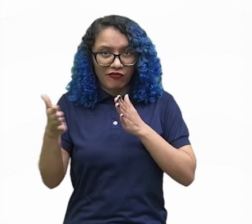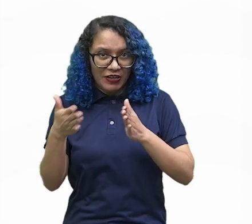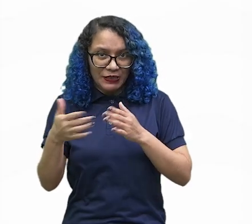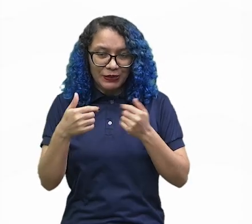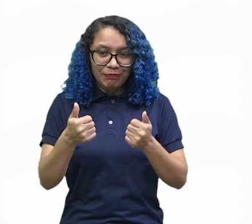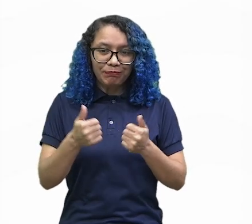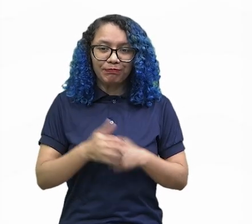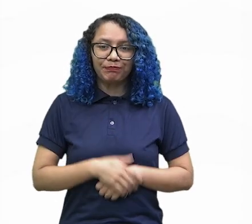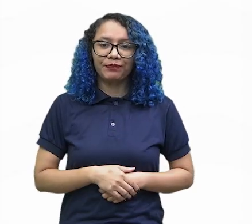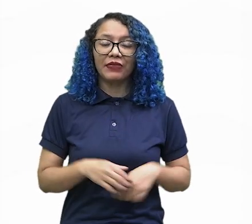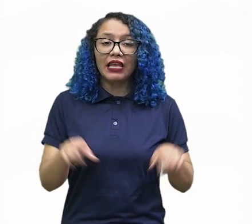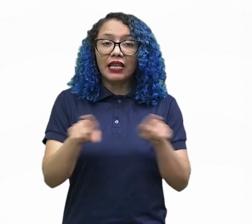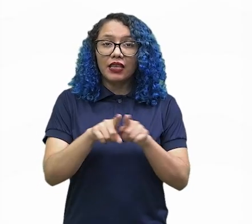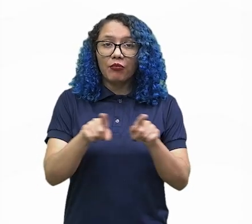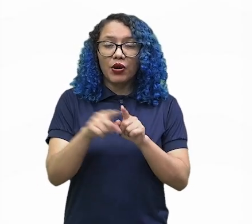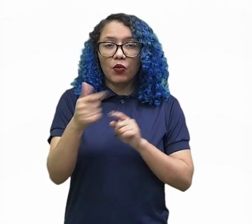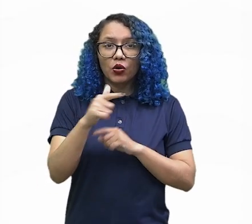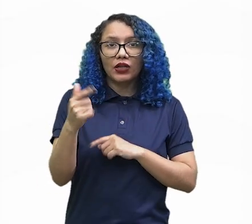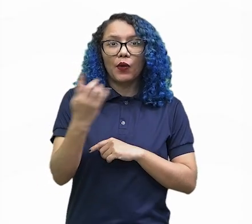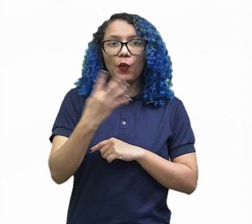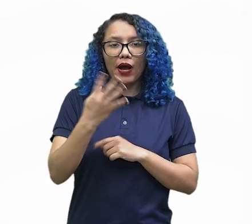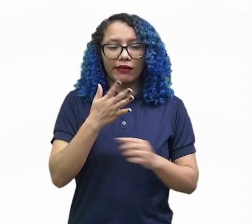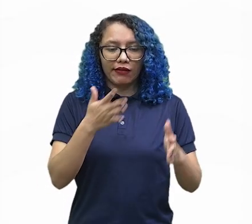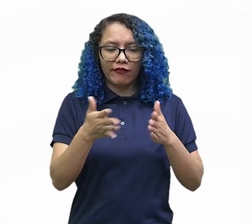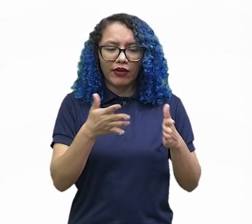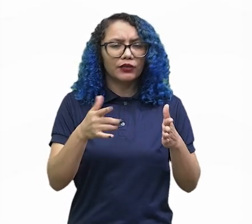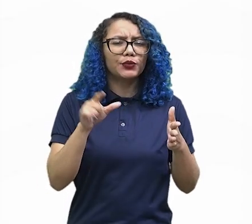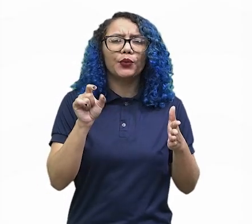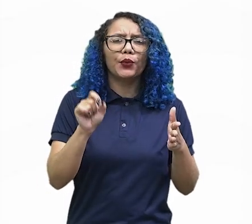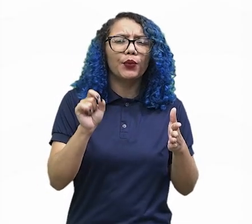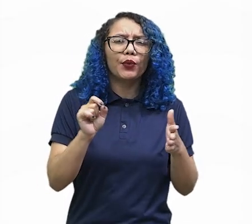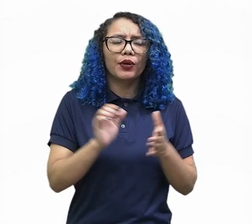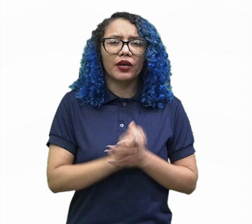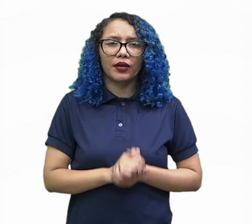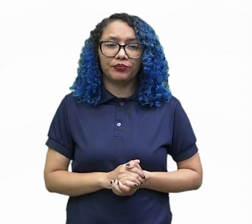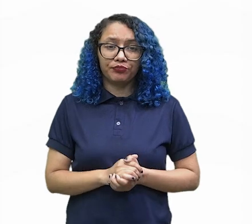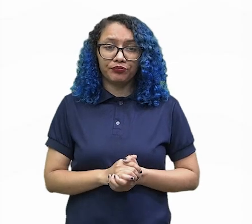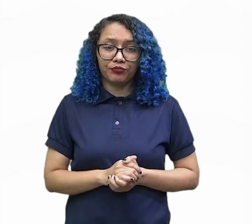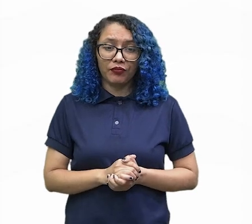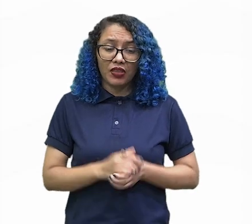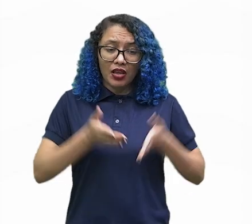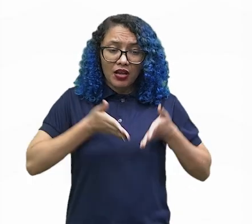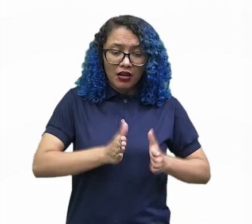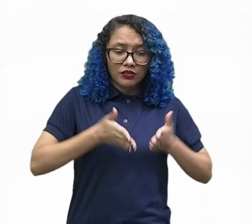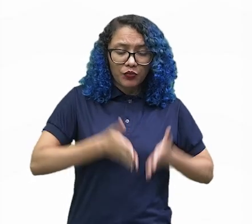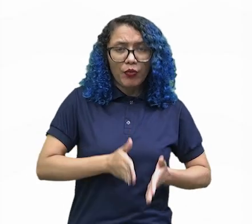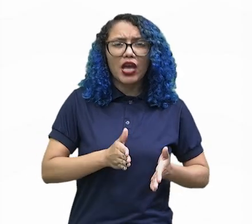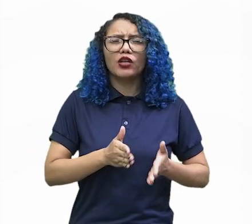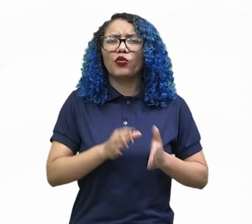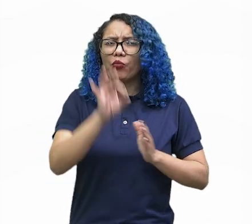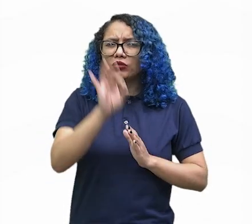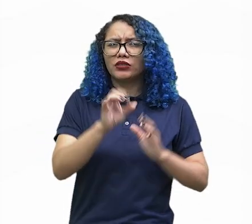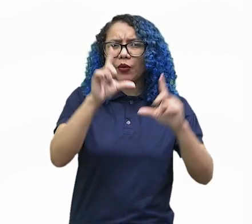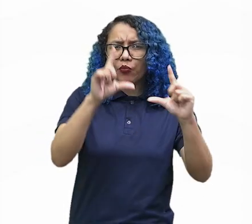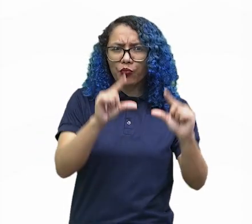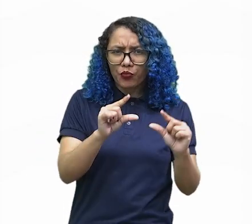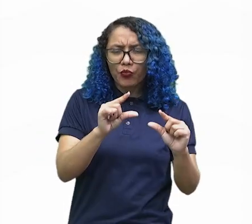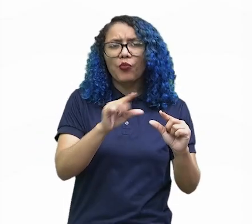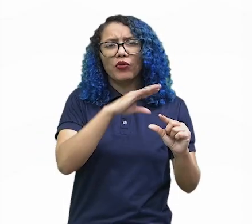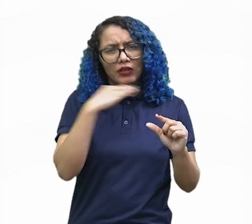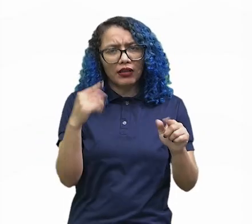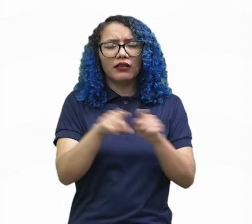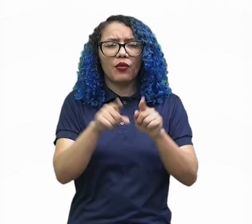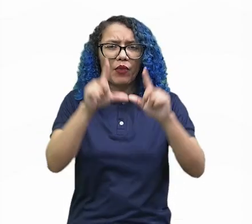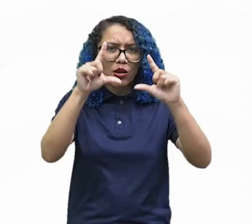teremos aí uma quarta fase, né? Onde vamos ter baixas taxas de natalidade e mortalidade